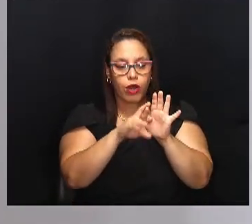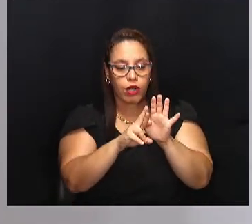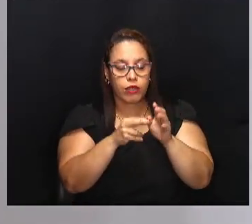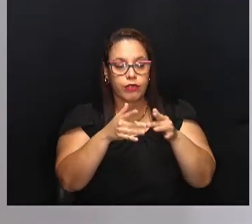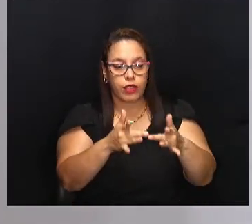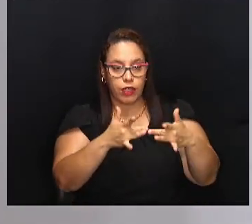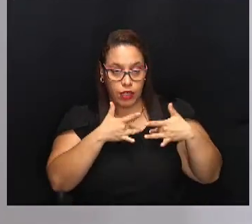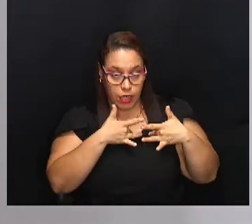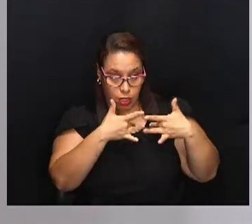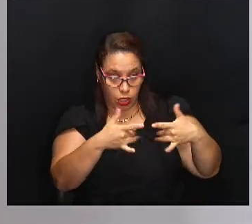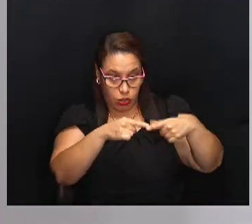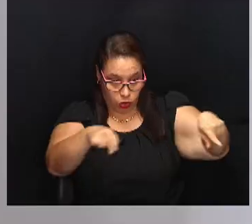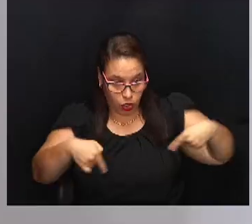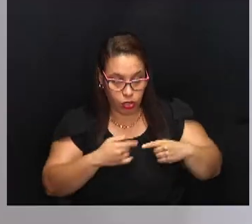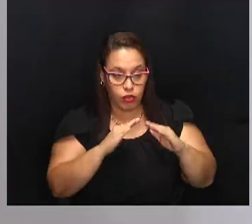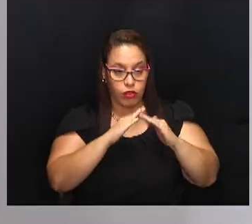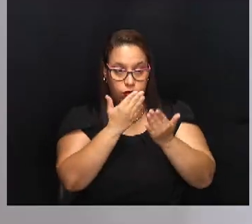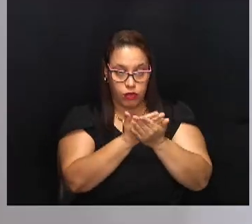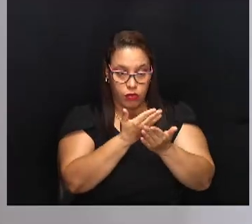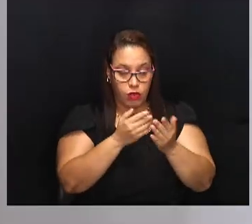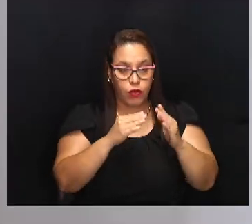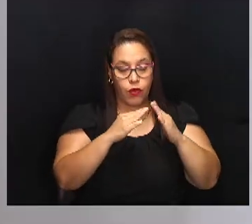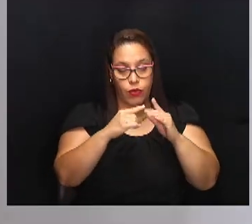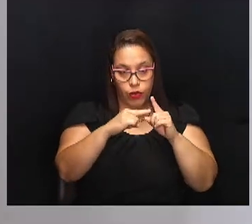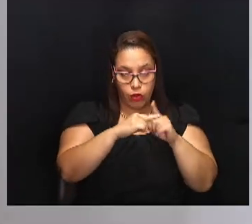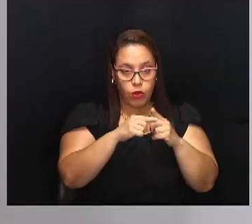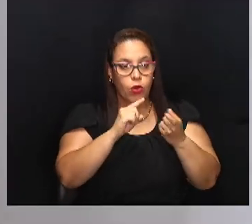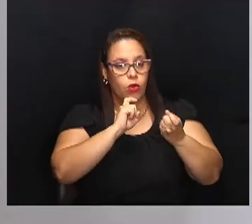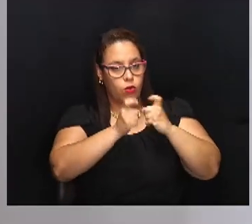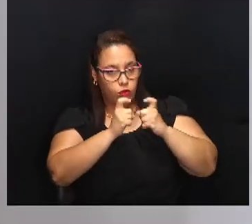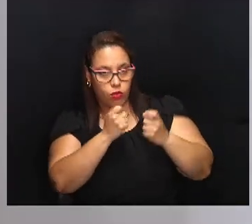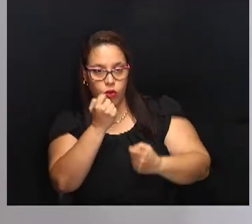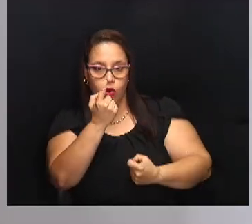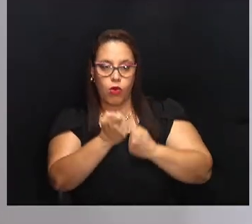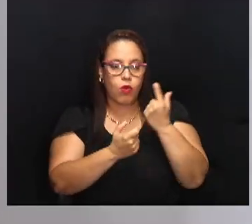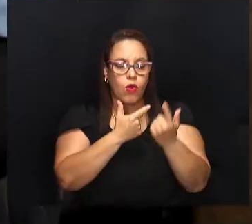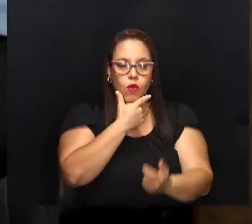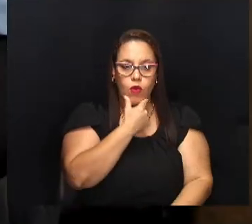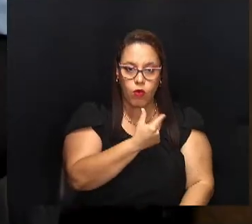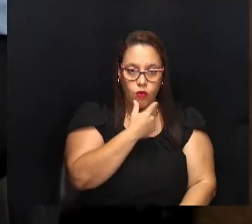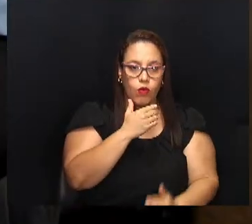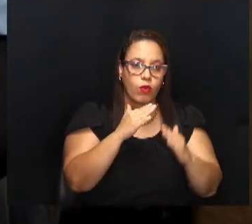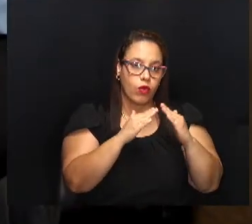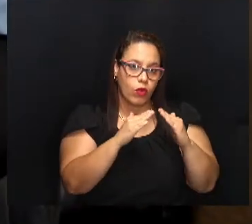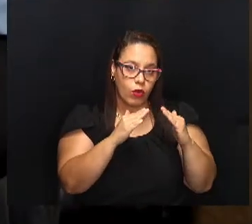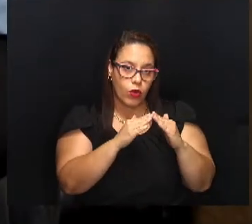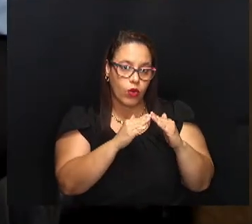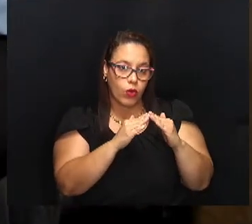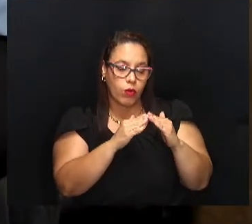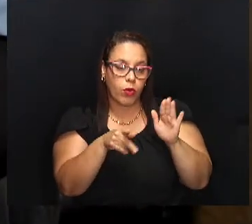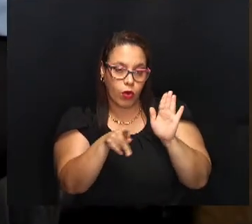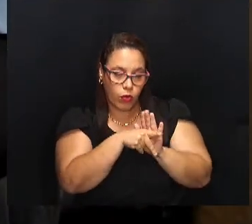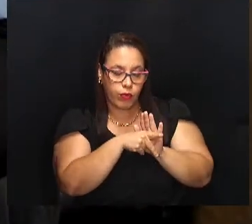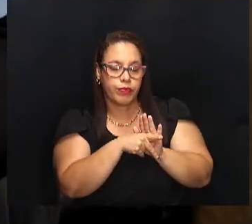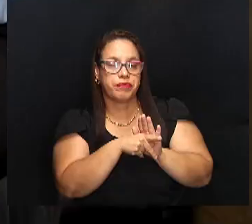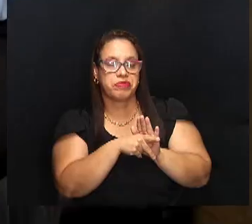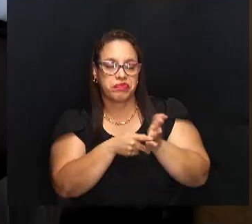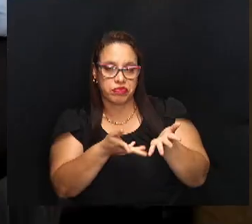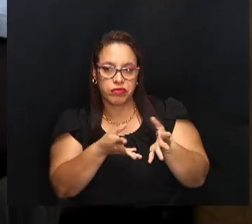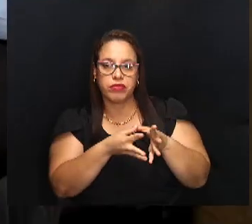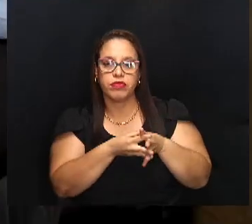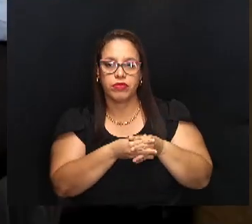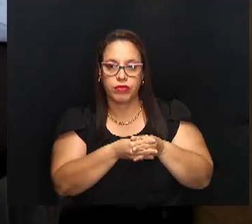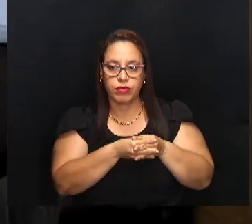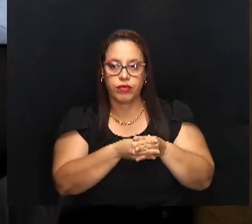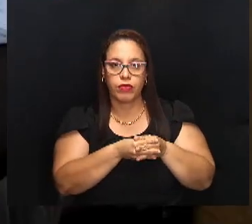da igreja, né? E ali conversamos, fizemos uma reunião com alguns homens lá na minha casa, na minha residência, né? Na época era